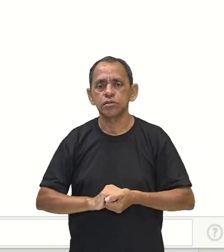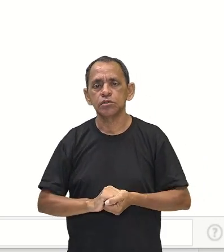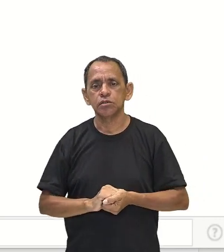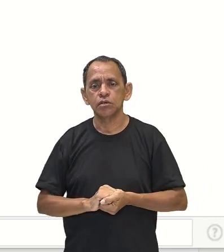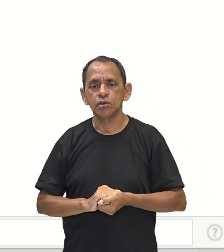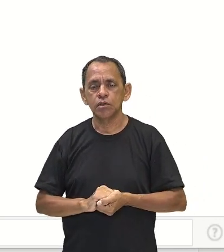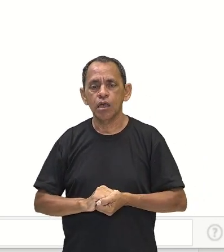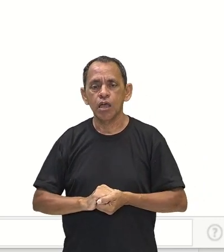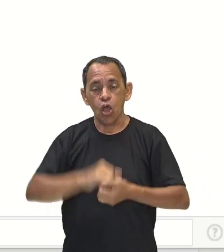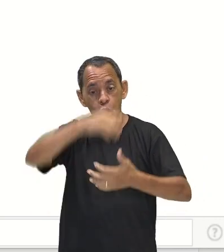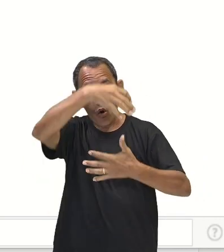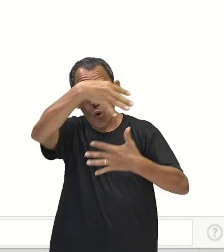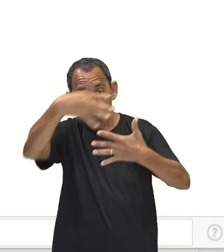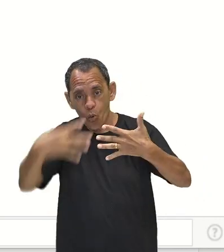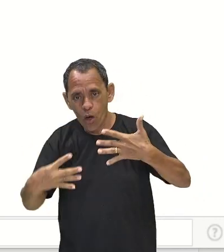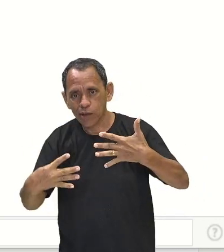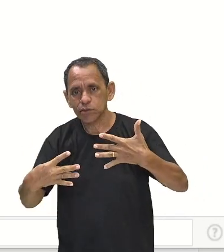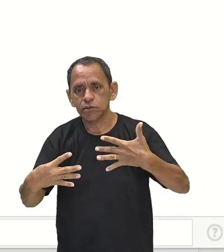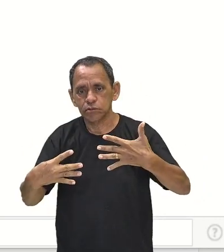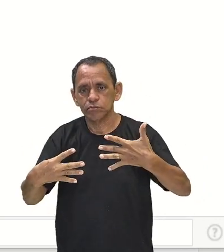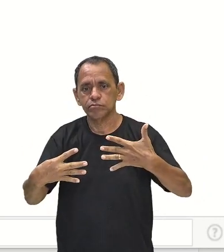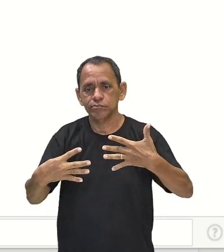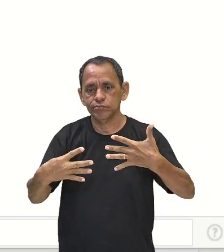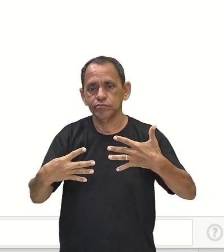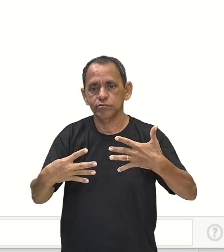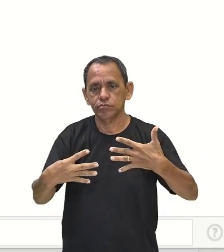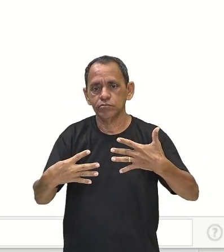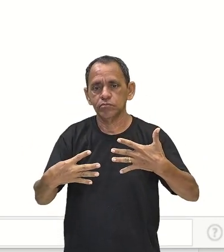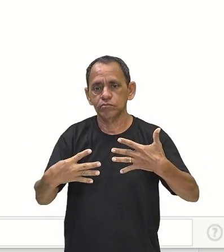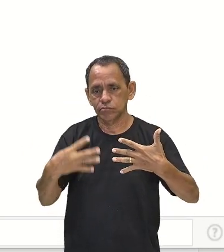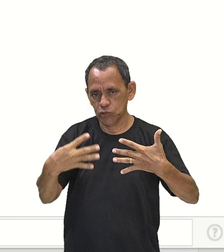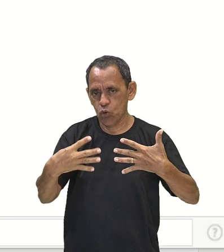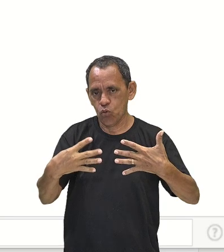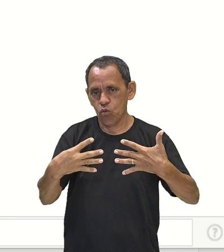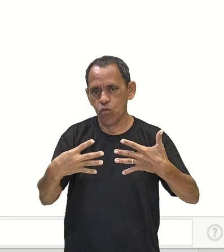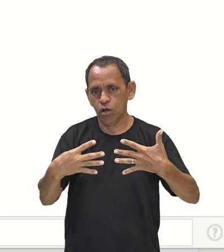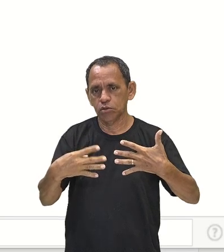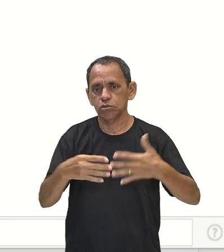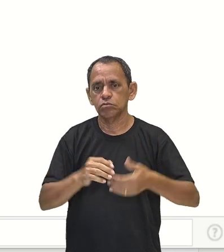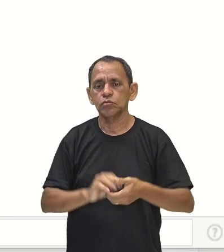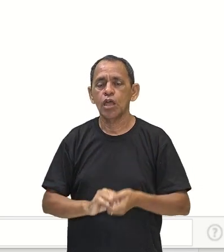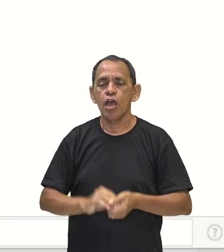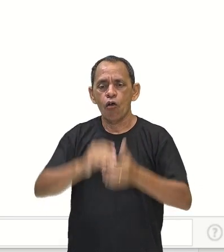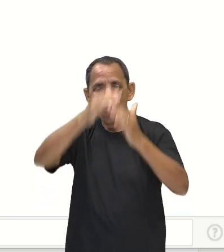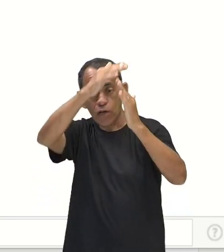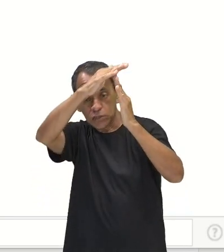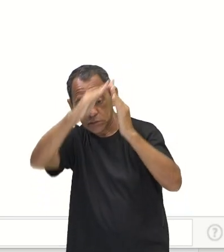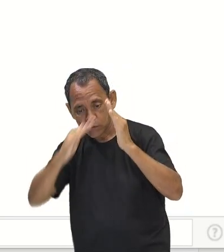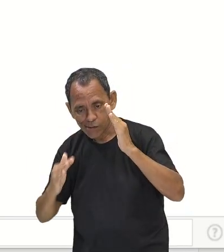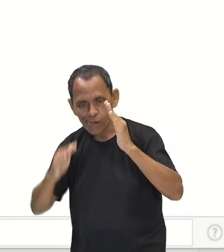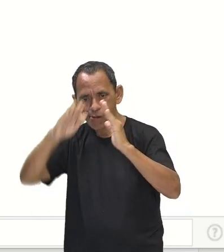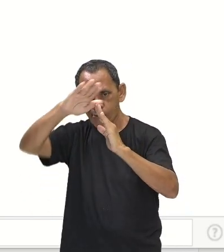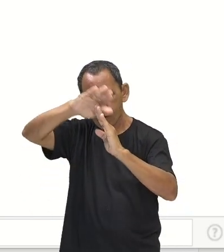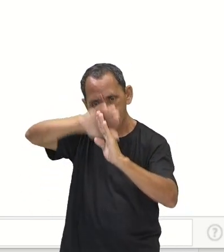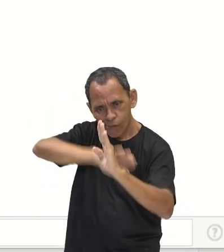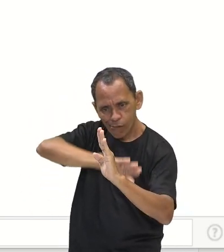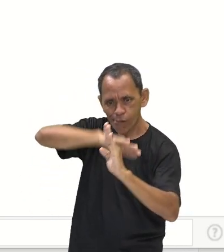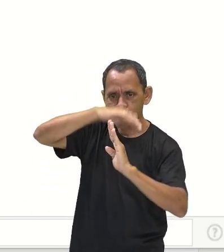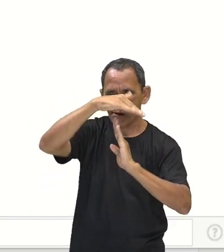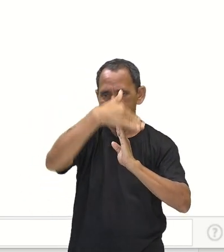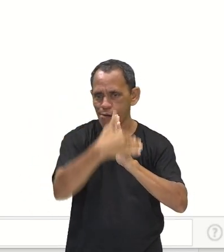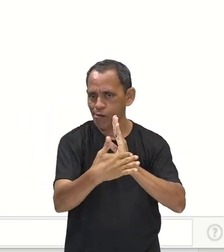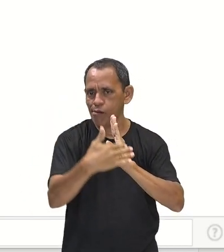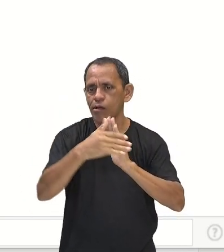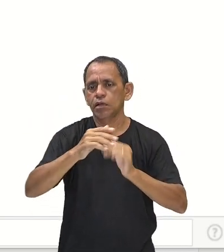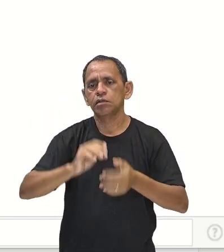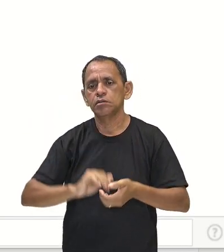faces, né, eram formadas, o poliedro é formado por faces triangulares. O mesmo não aconteceu